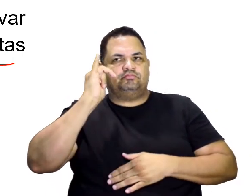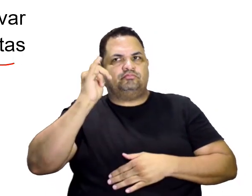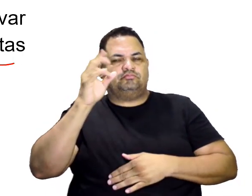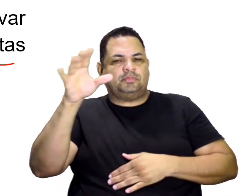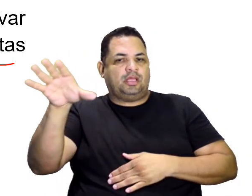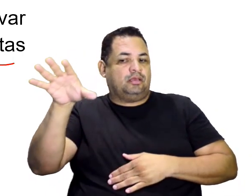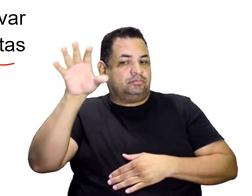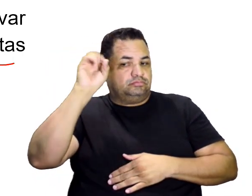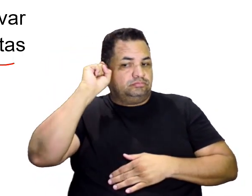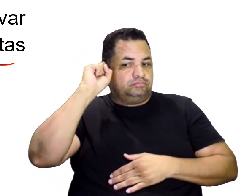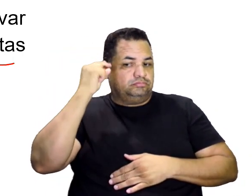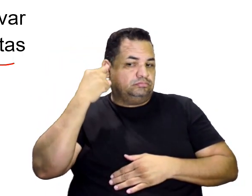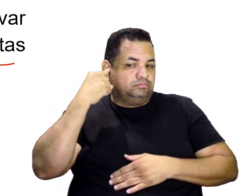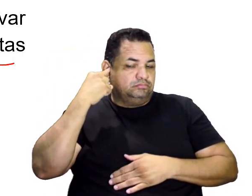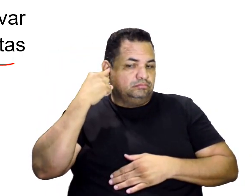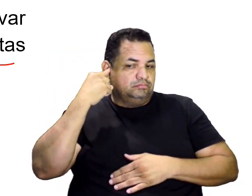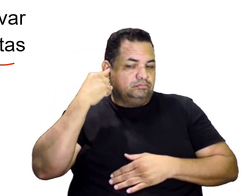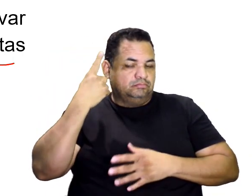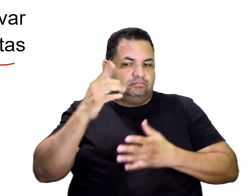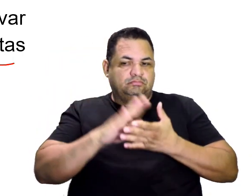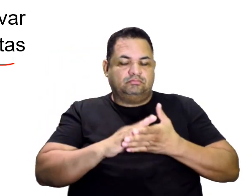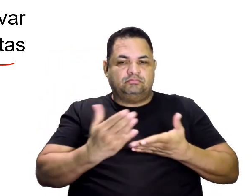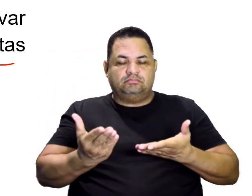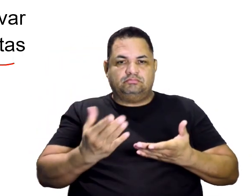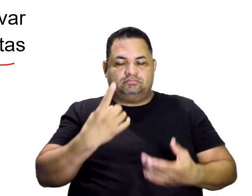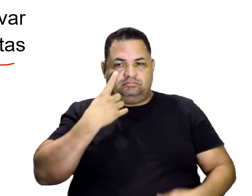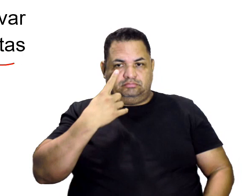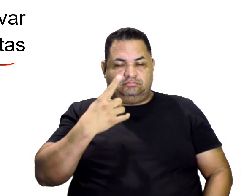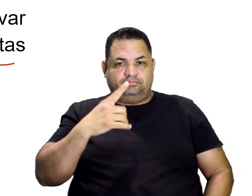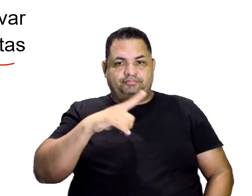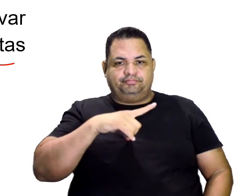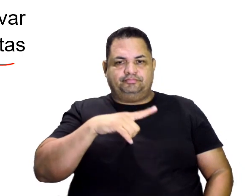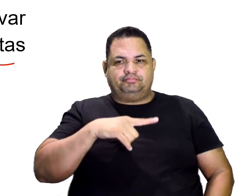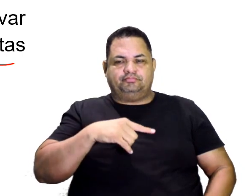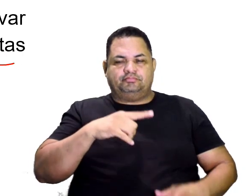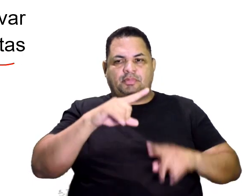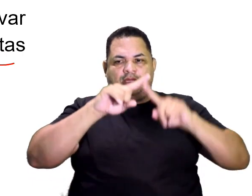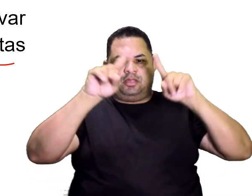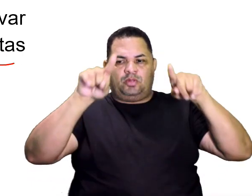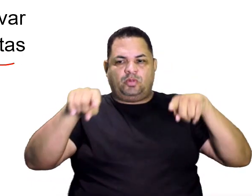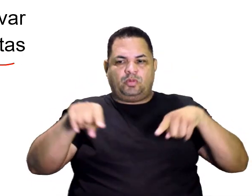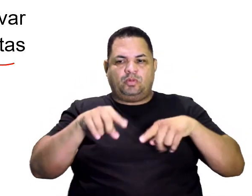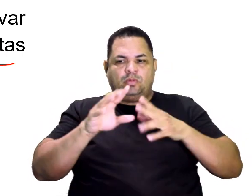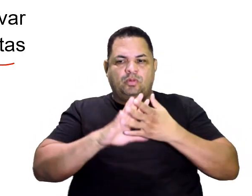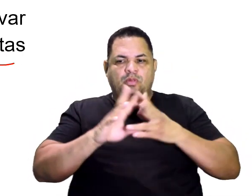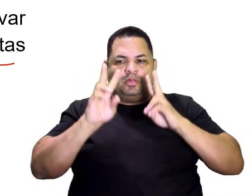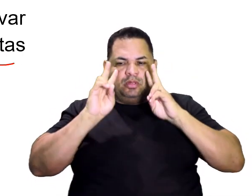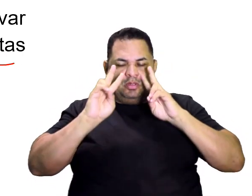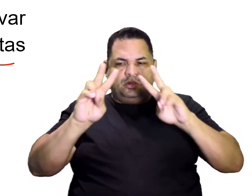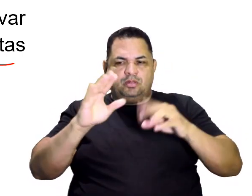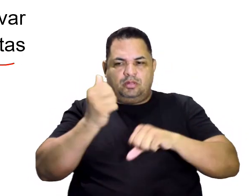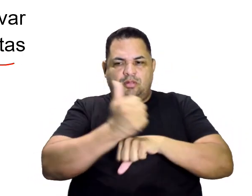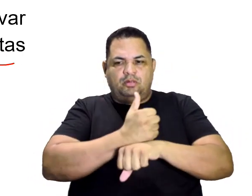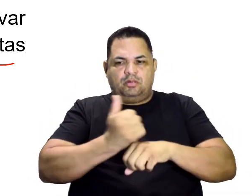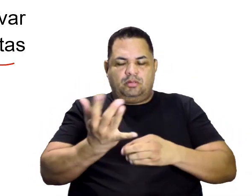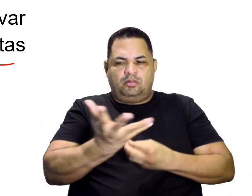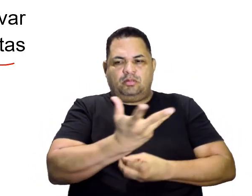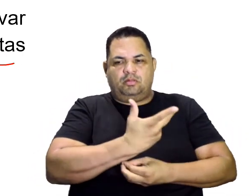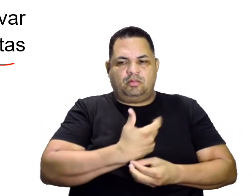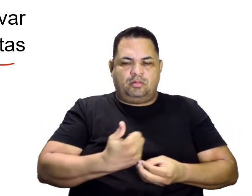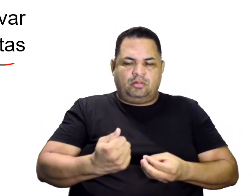ele ouviu, né? E aí você veja que nós vimos quadros onde o ponto de vista do artista